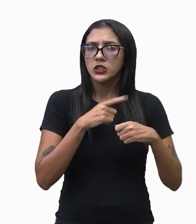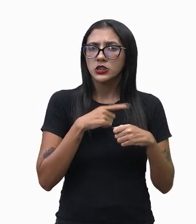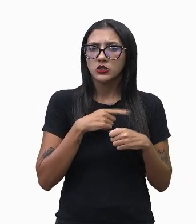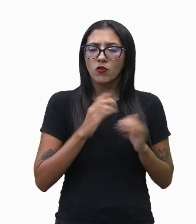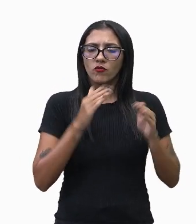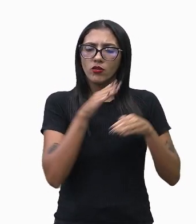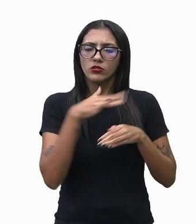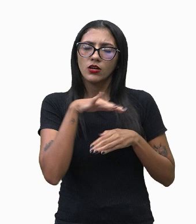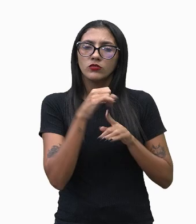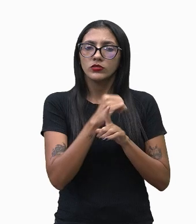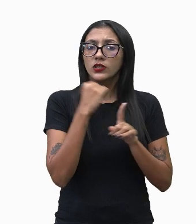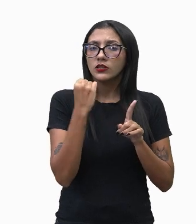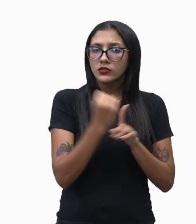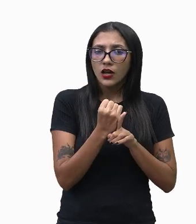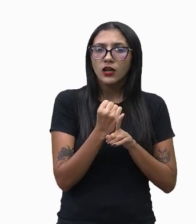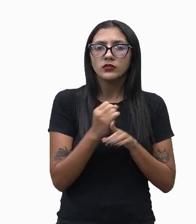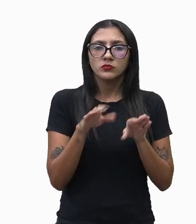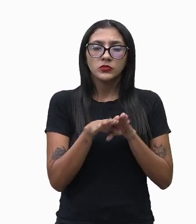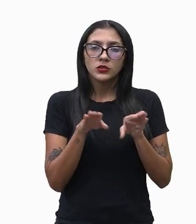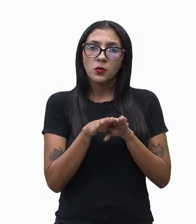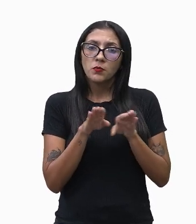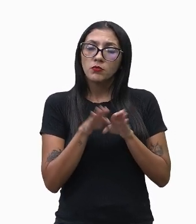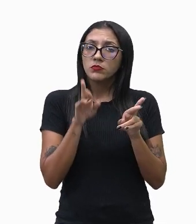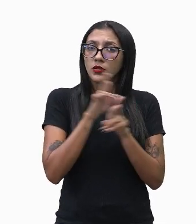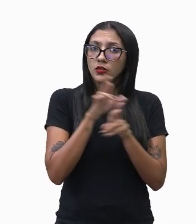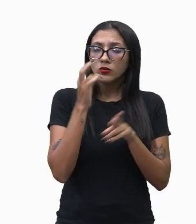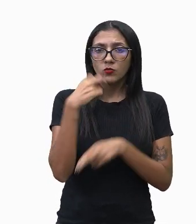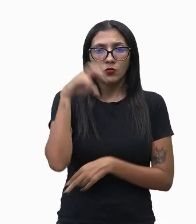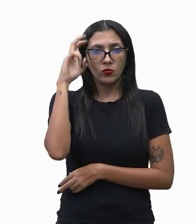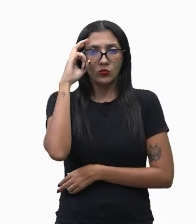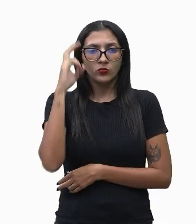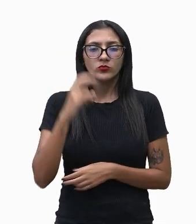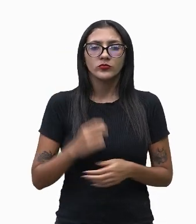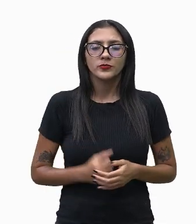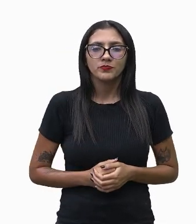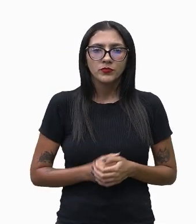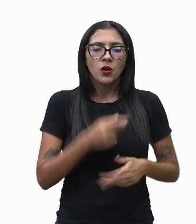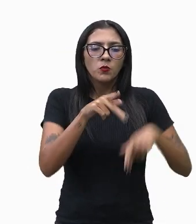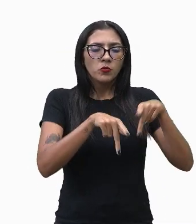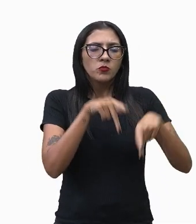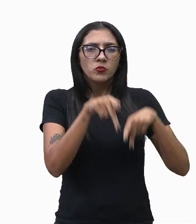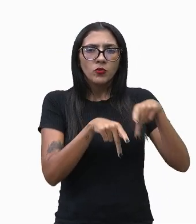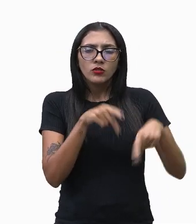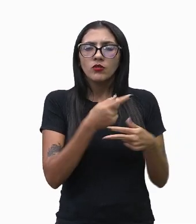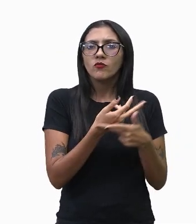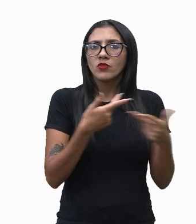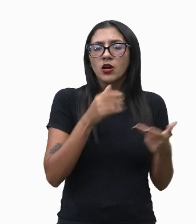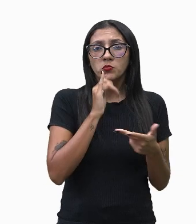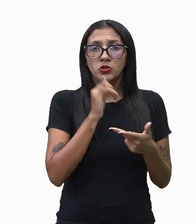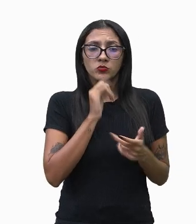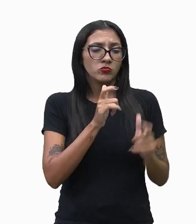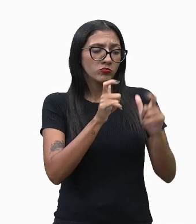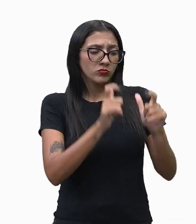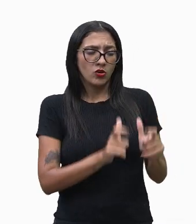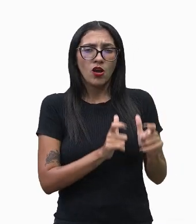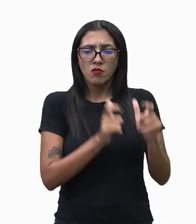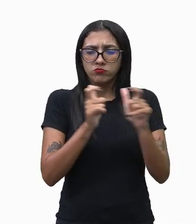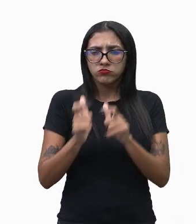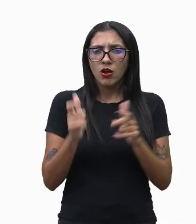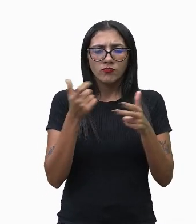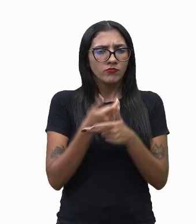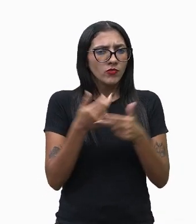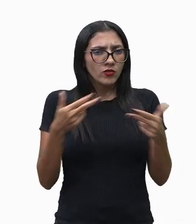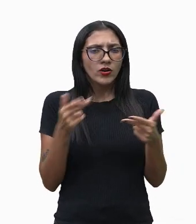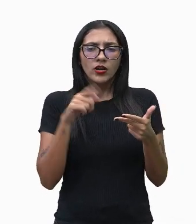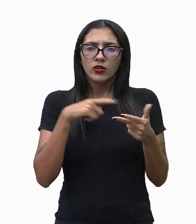socialmente justo e culturalmente diverso, né? Onde as populações, por exemplo, de um determinado lugar,